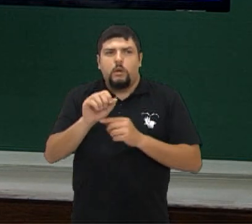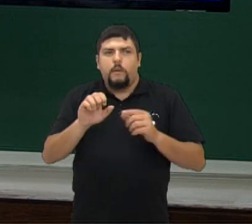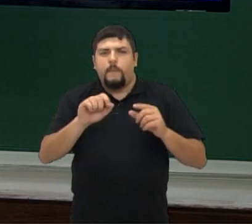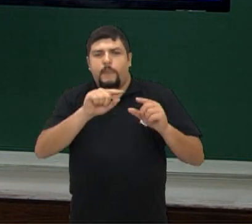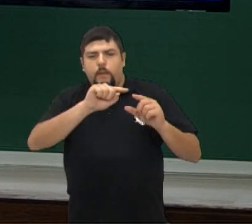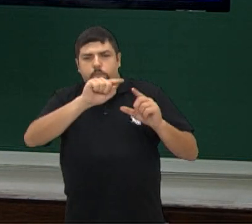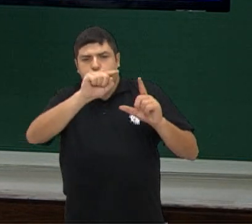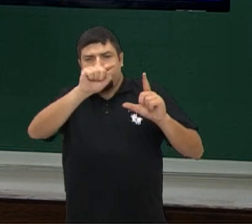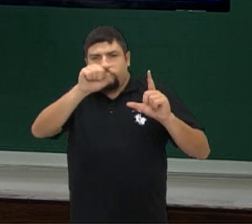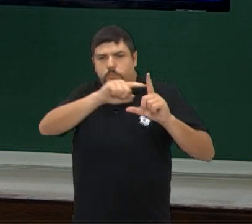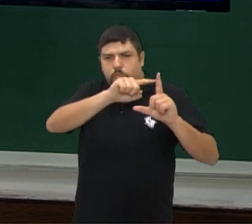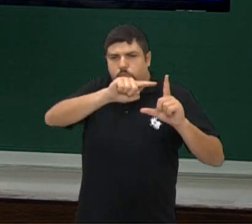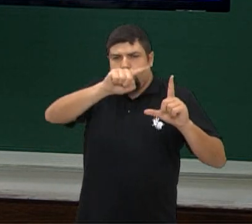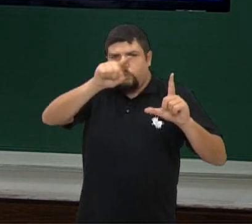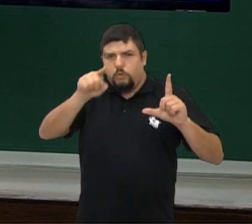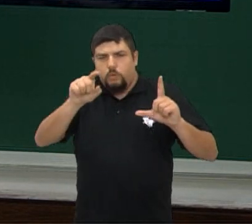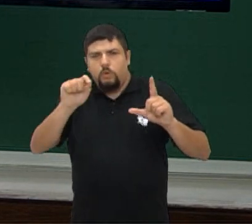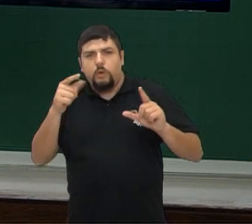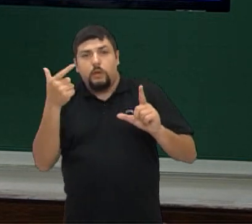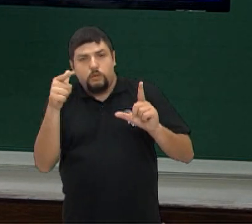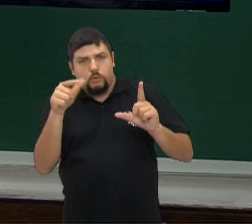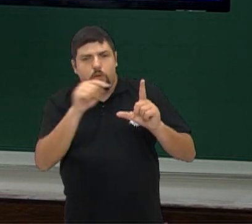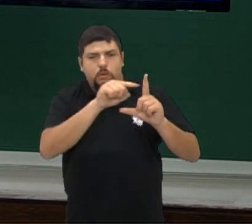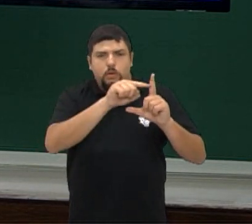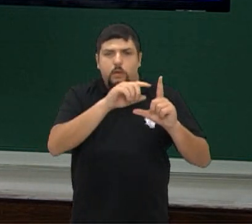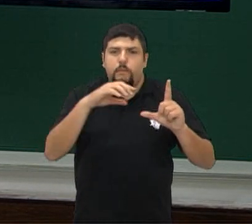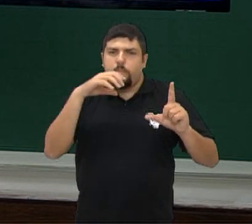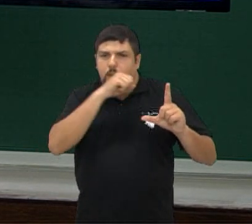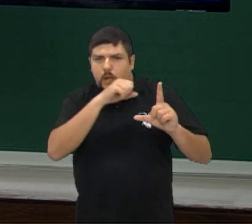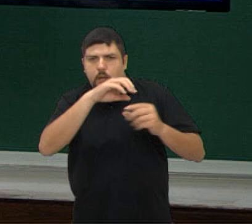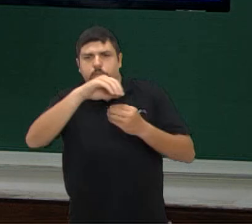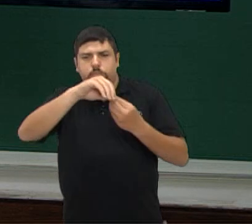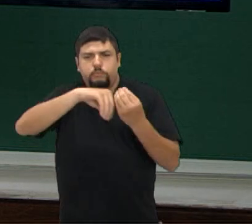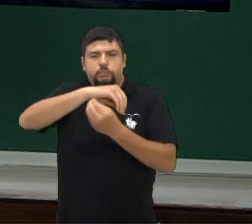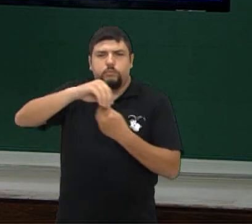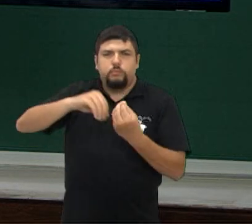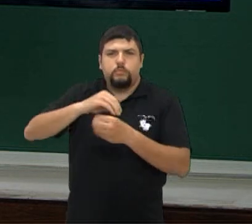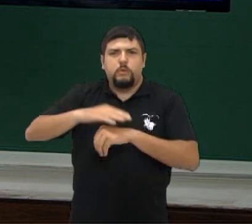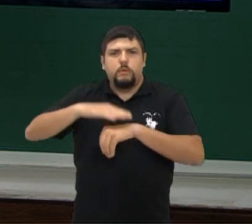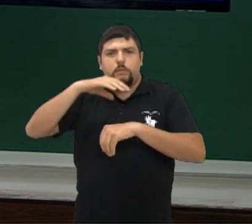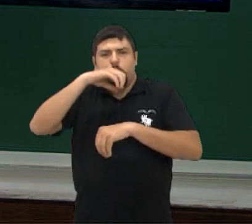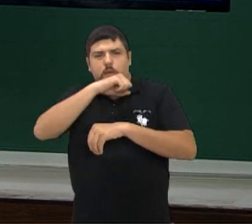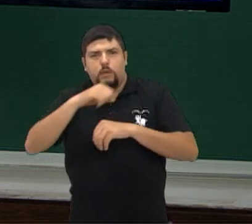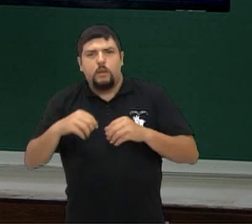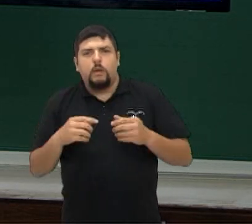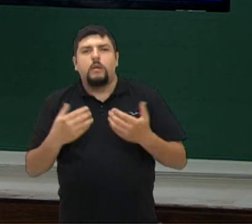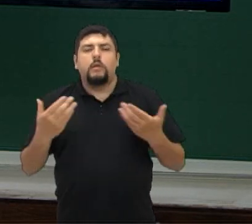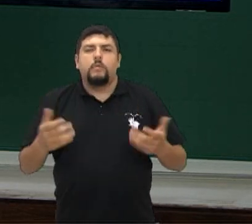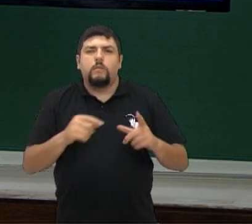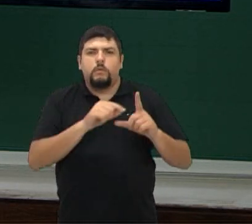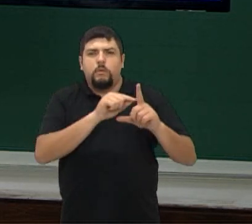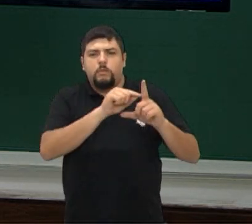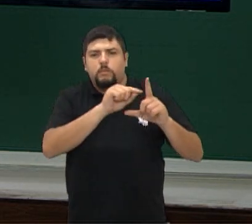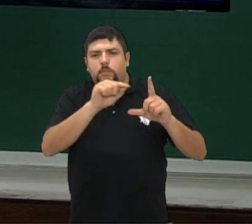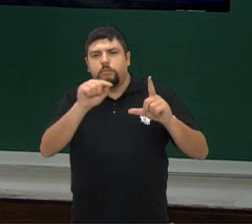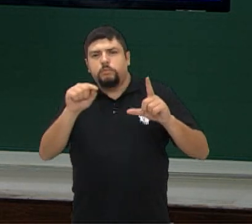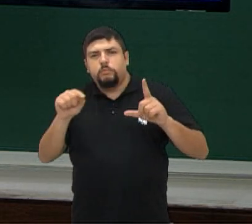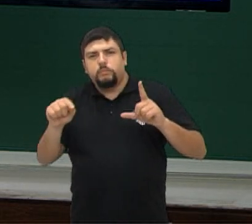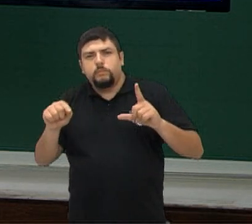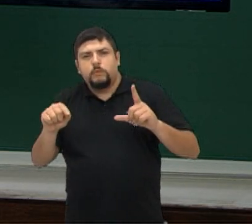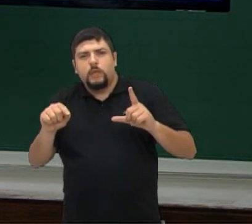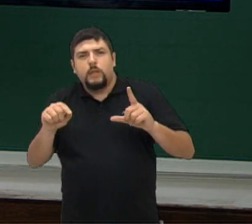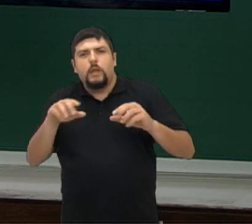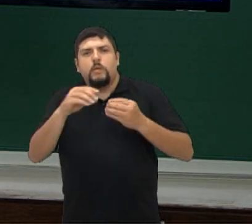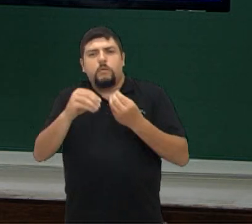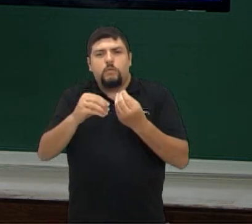pontilhadinho, linha preenchida, sem catalisador, é mais rápido, porque é mais fácil fazer esse caminho, e ele vai atuar no direto e